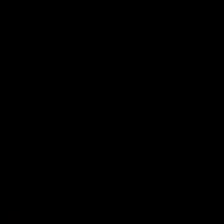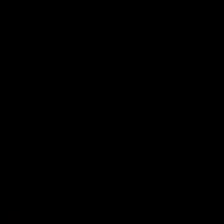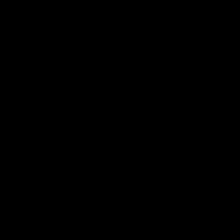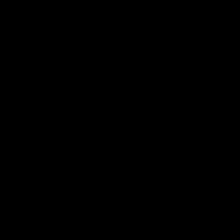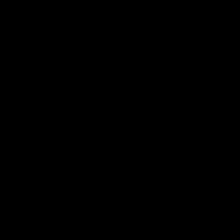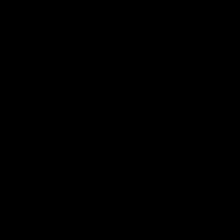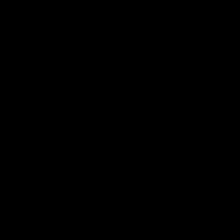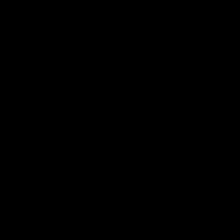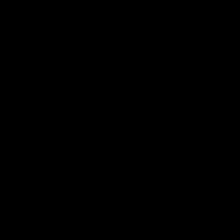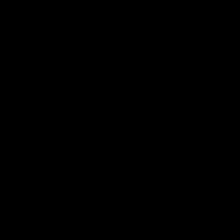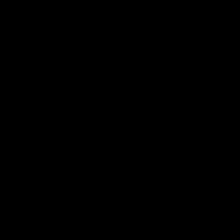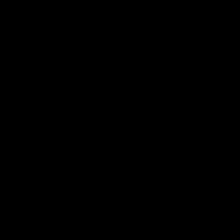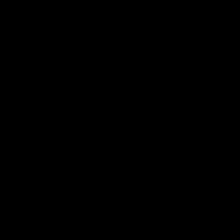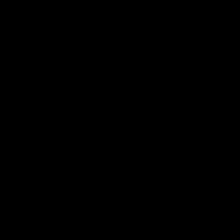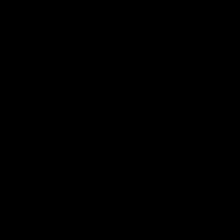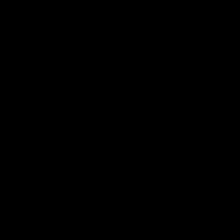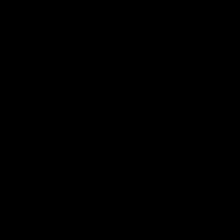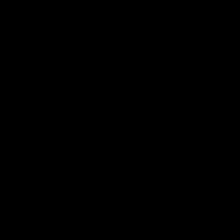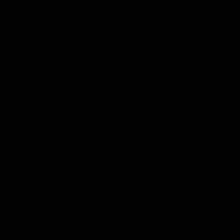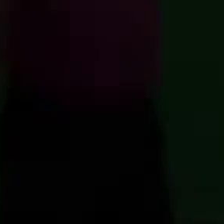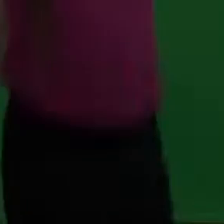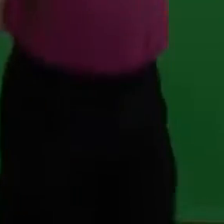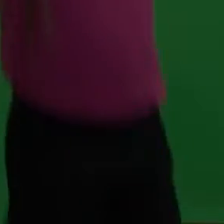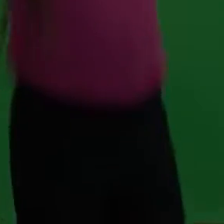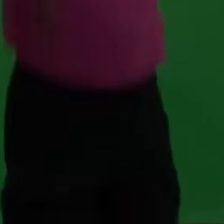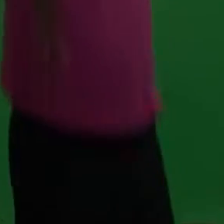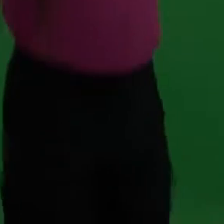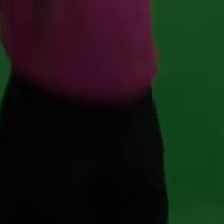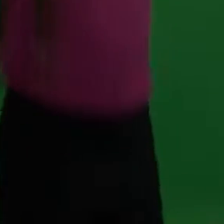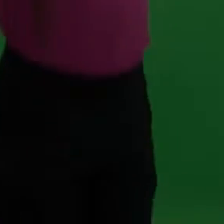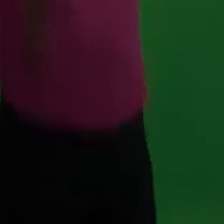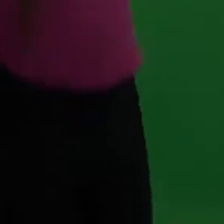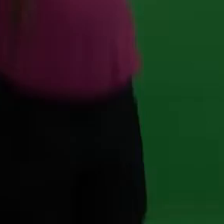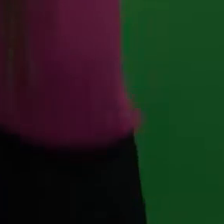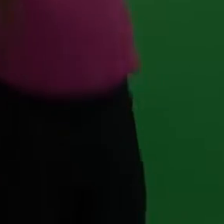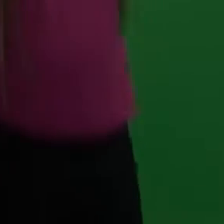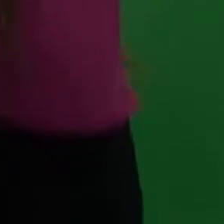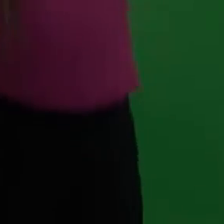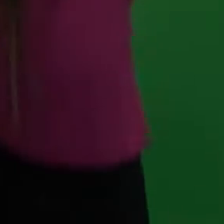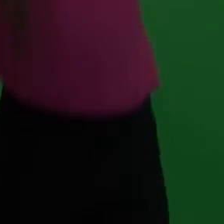ensinamentos sagrados. Matrículas abertas. Ligue já.